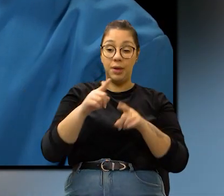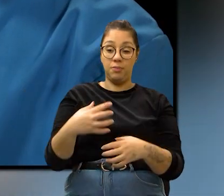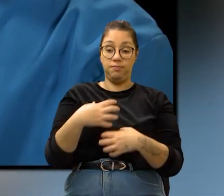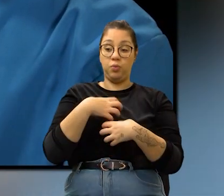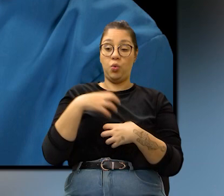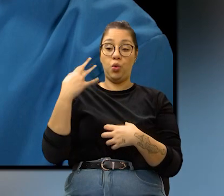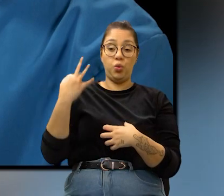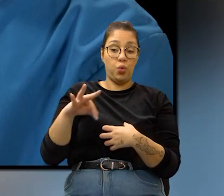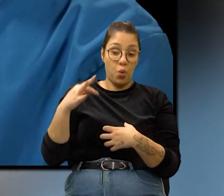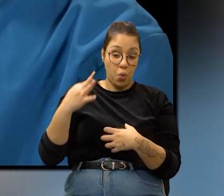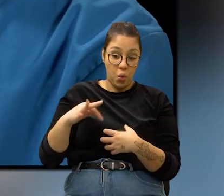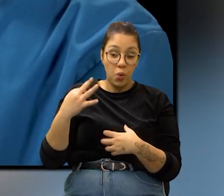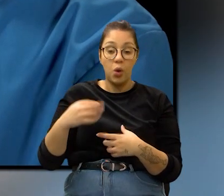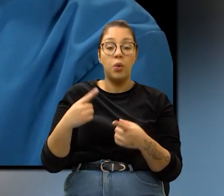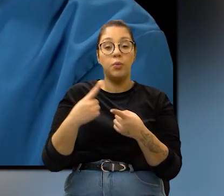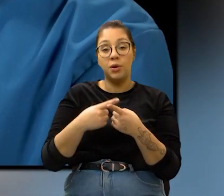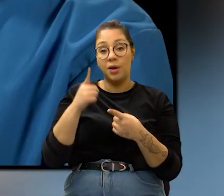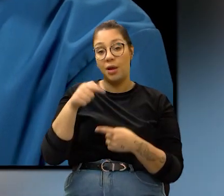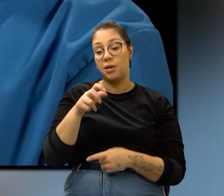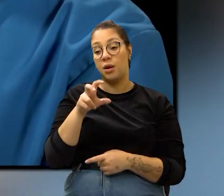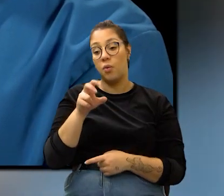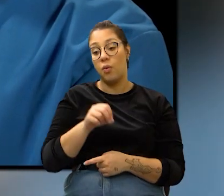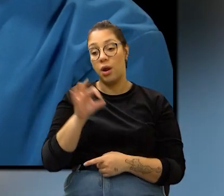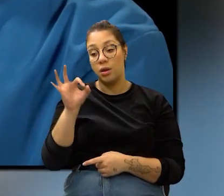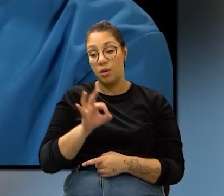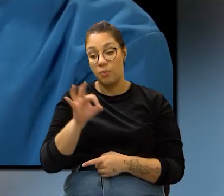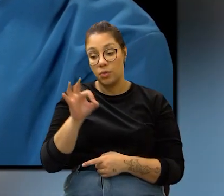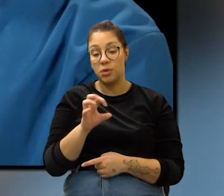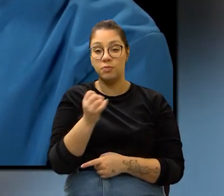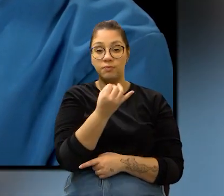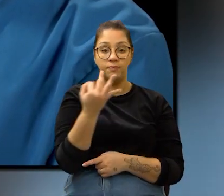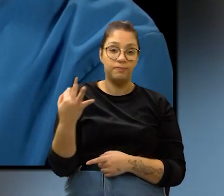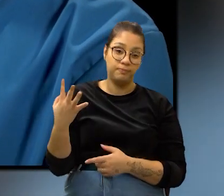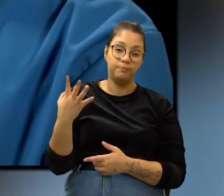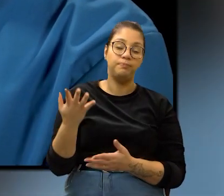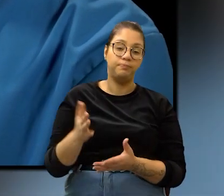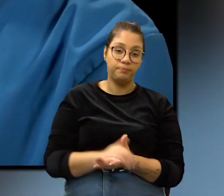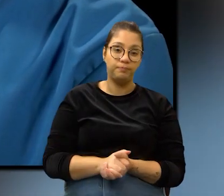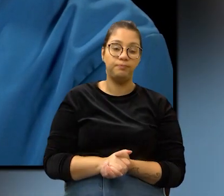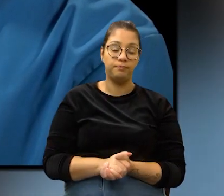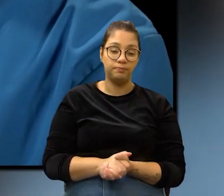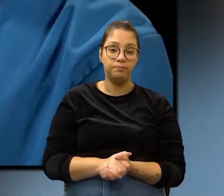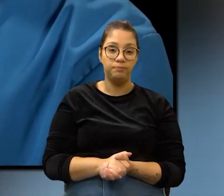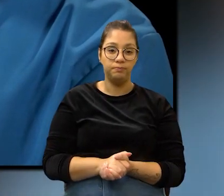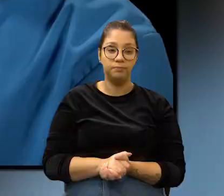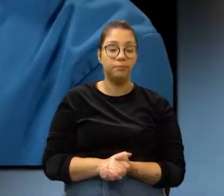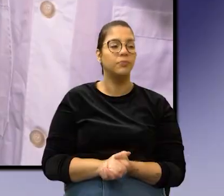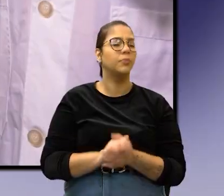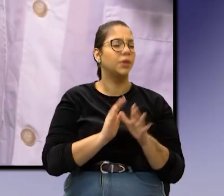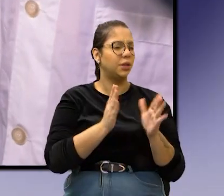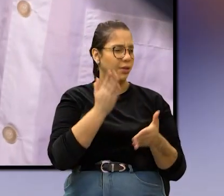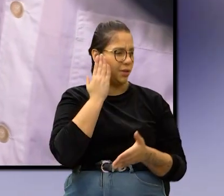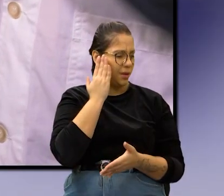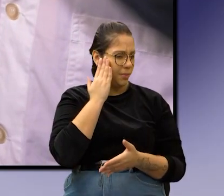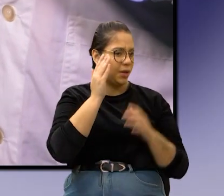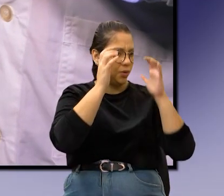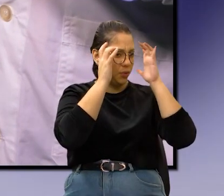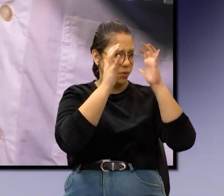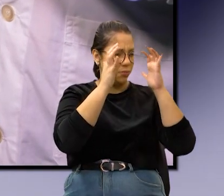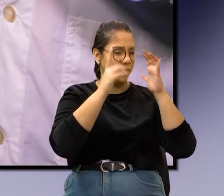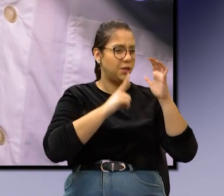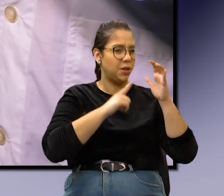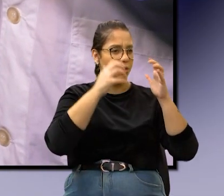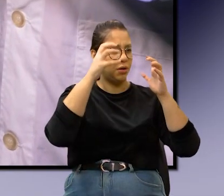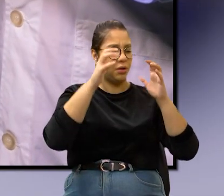como a dor de cabeça, que aí corresponde a 50% dos sintomas, né? A gente sabe que o nosso cérebro